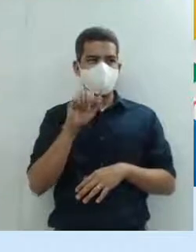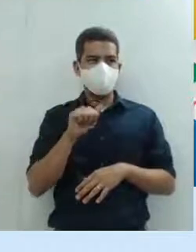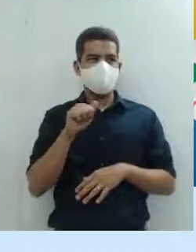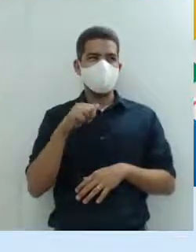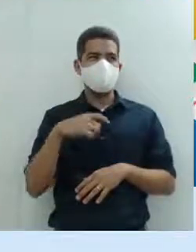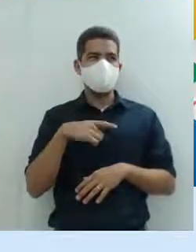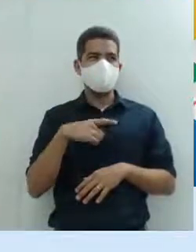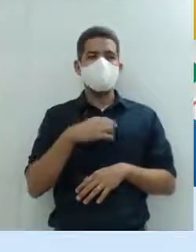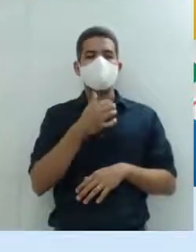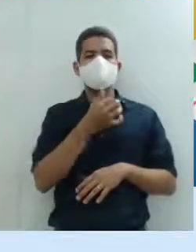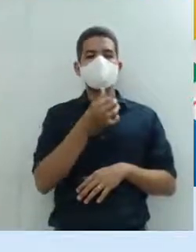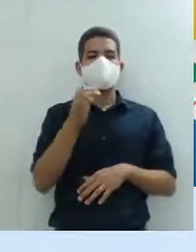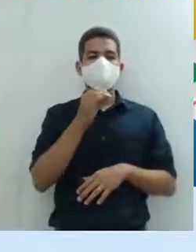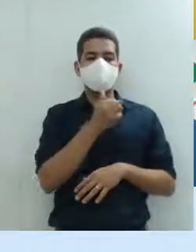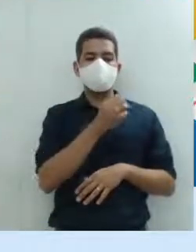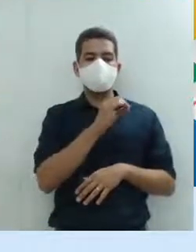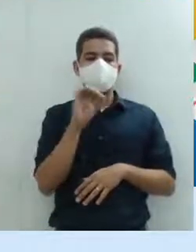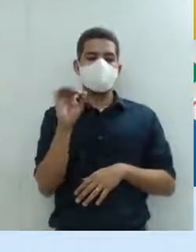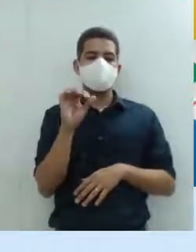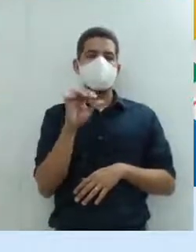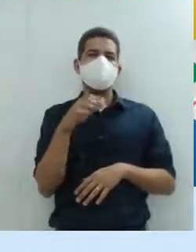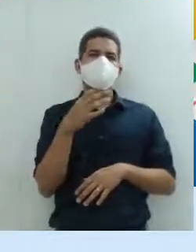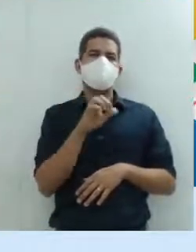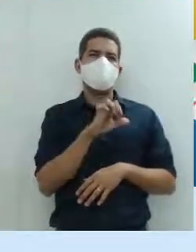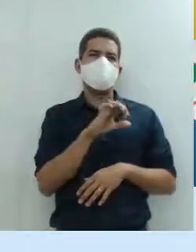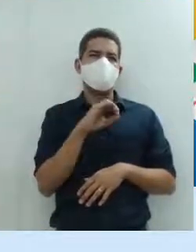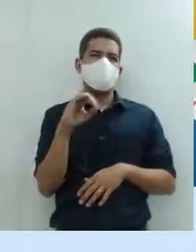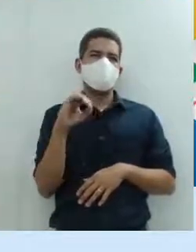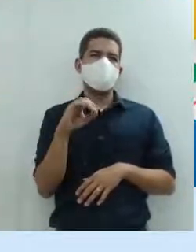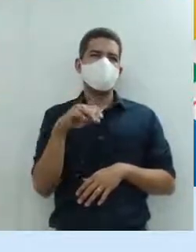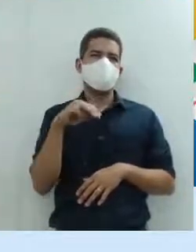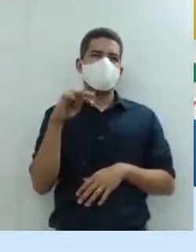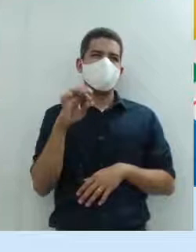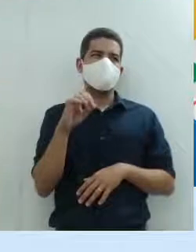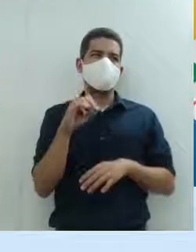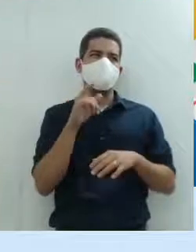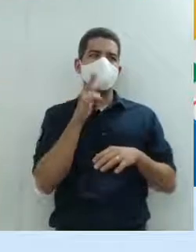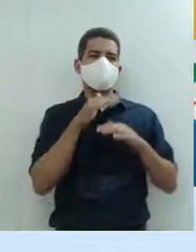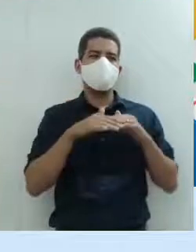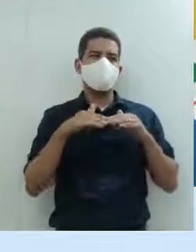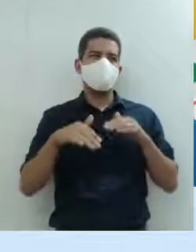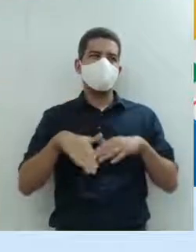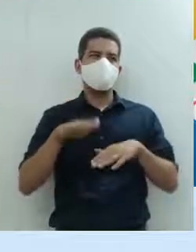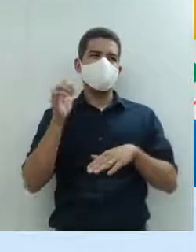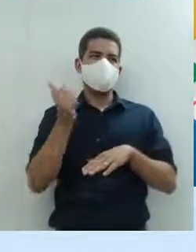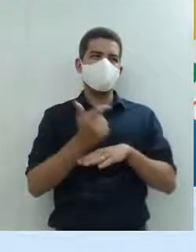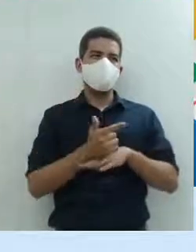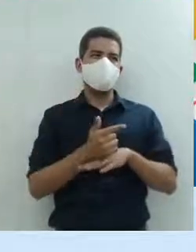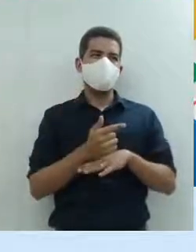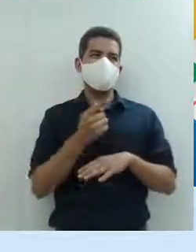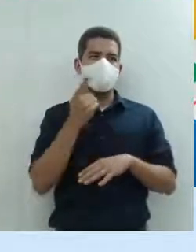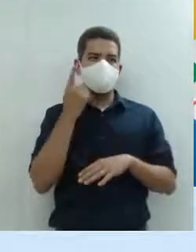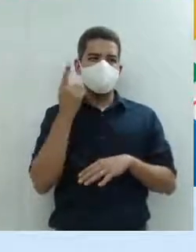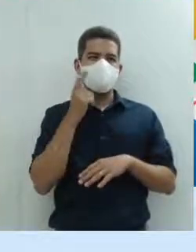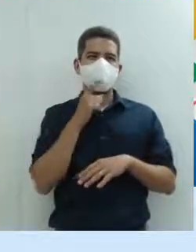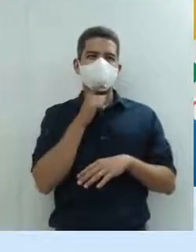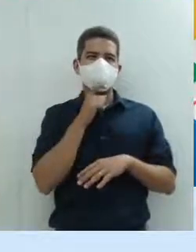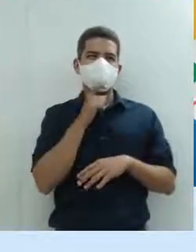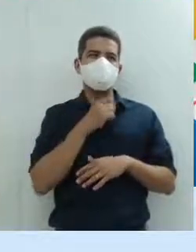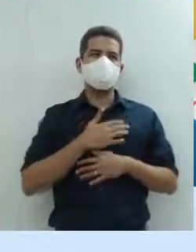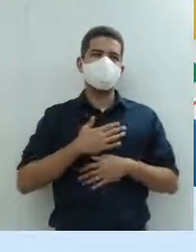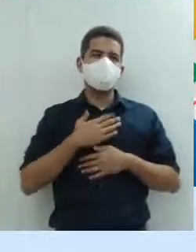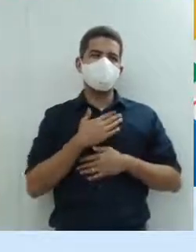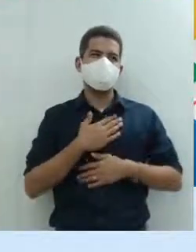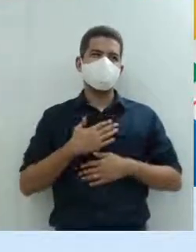metros acima do nível do mar. Então eu vou ter uma região mais alta, quanto mais alto, mais frio. Olha que tempinho bom para estar em